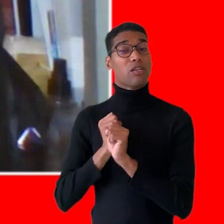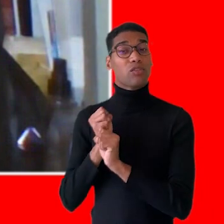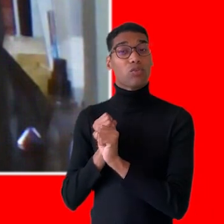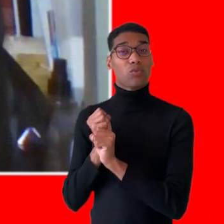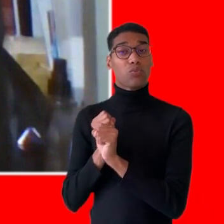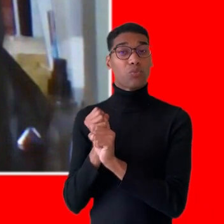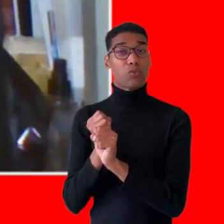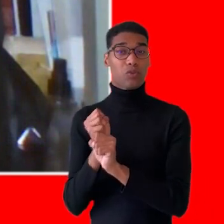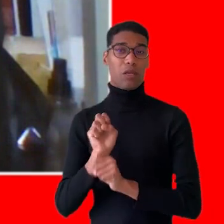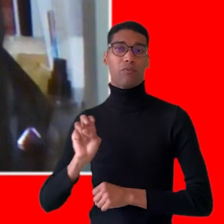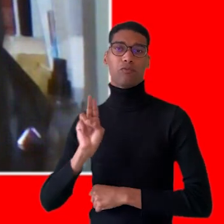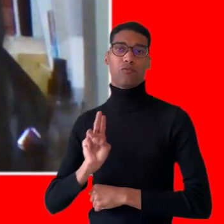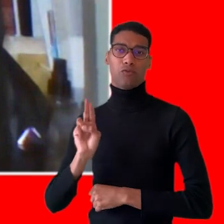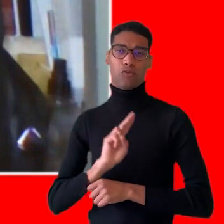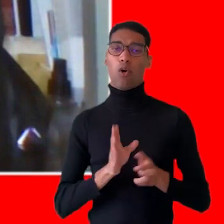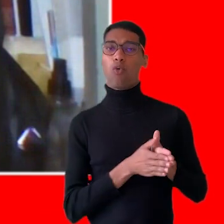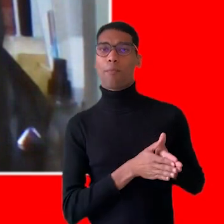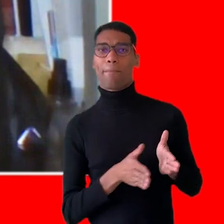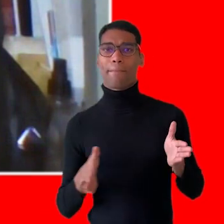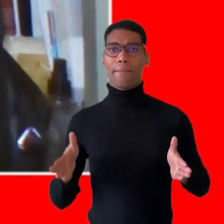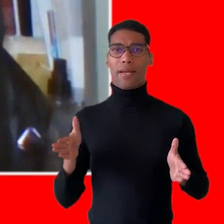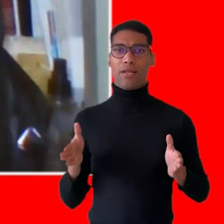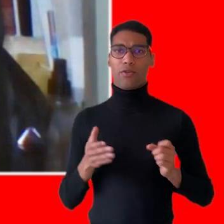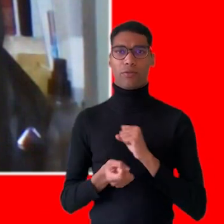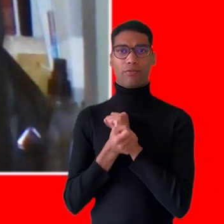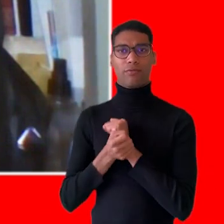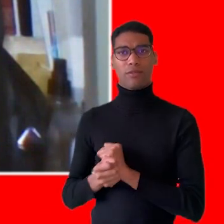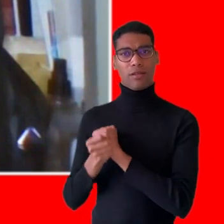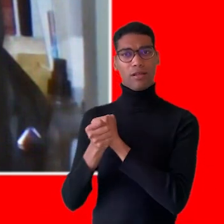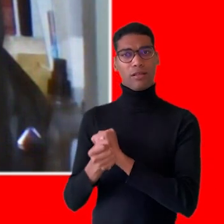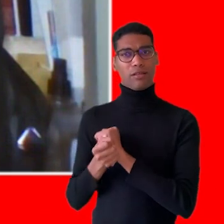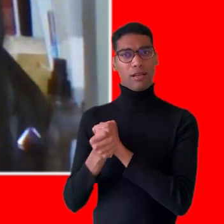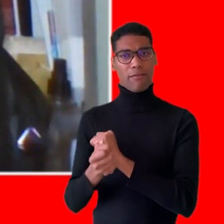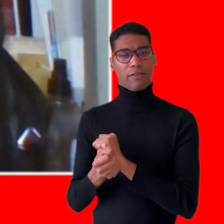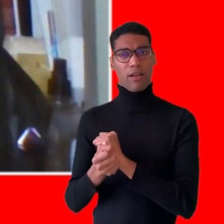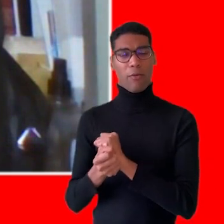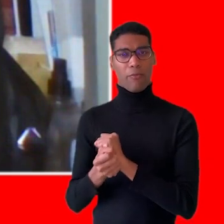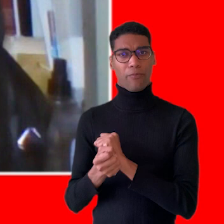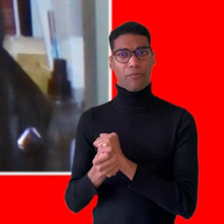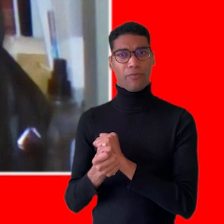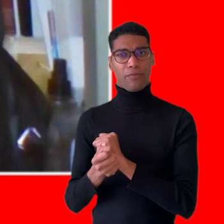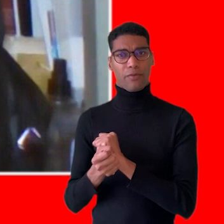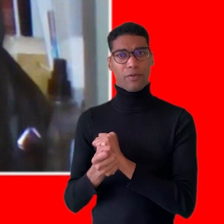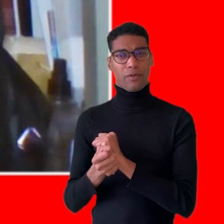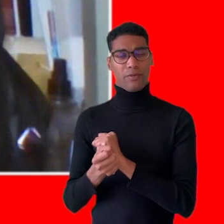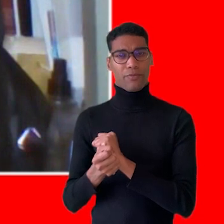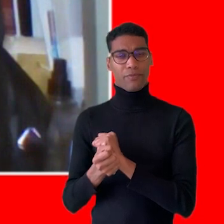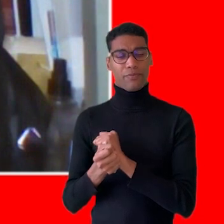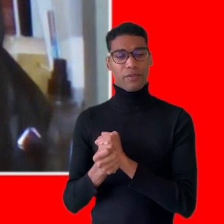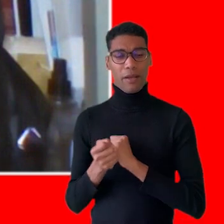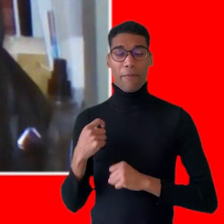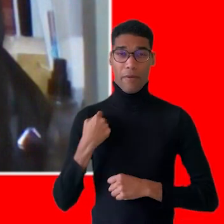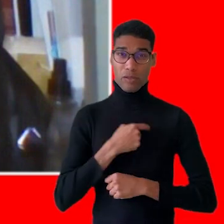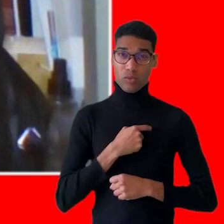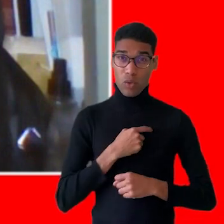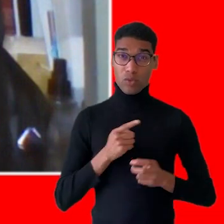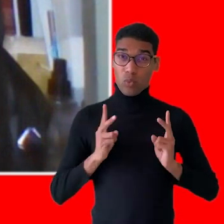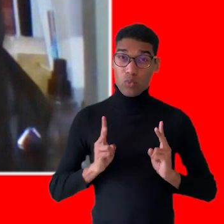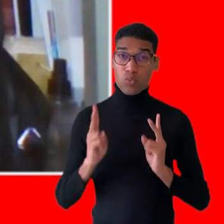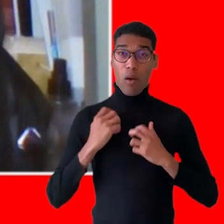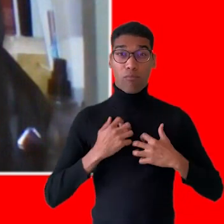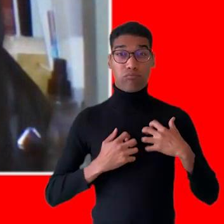utilizada durante a escravidão para nos manter em estado de